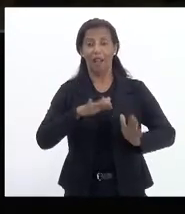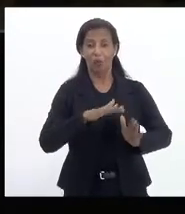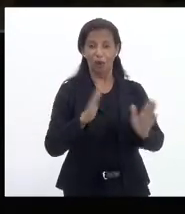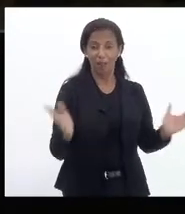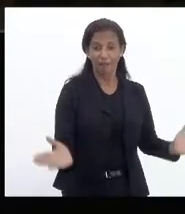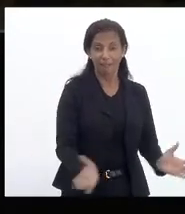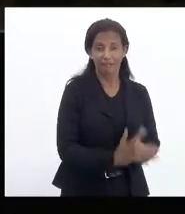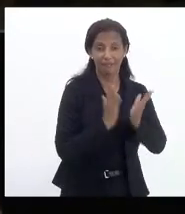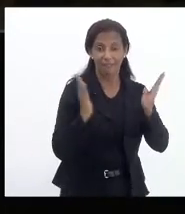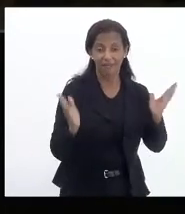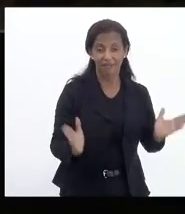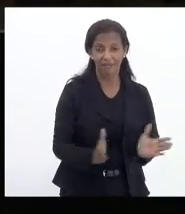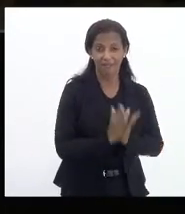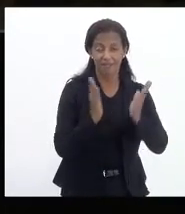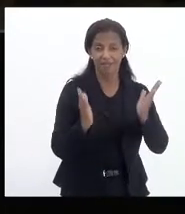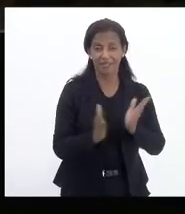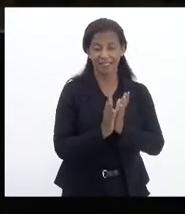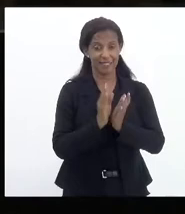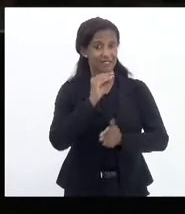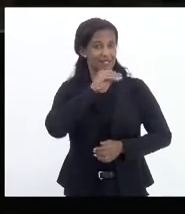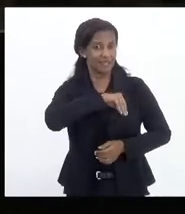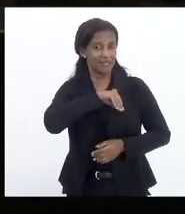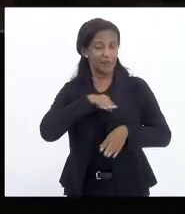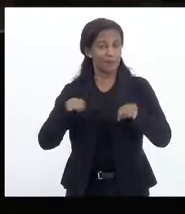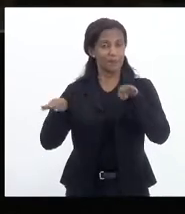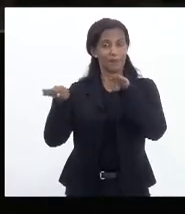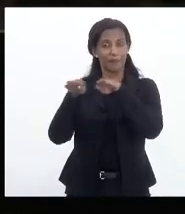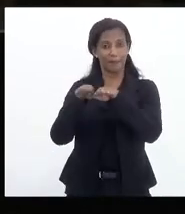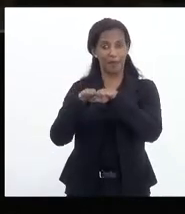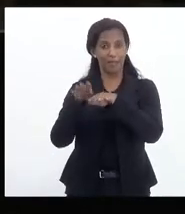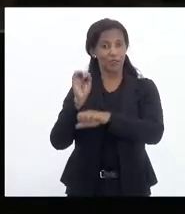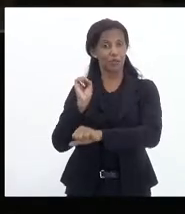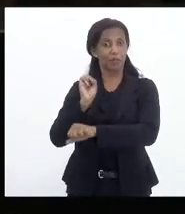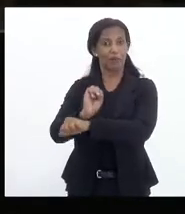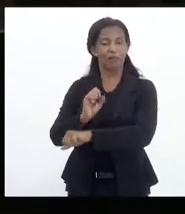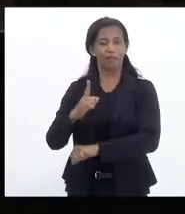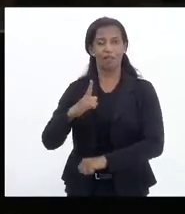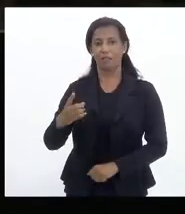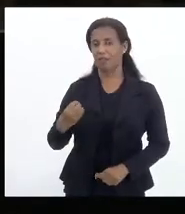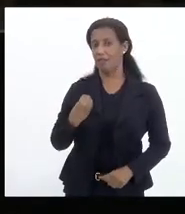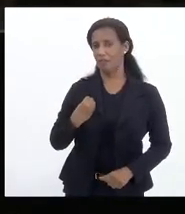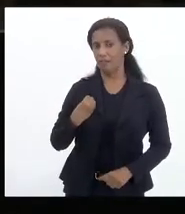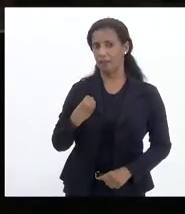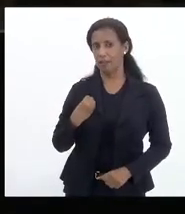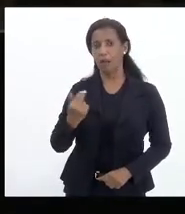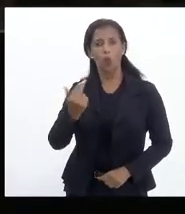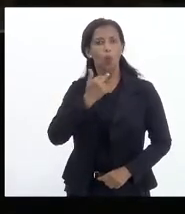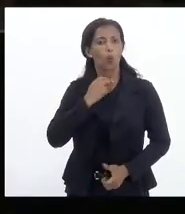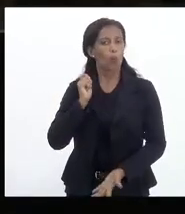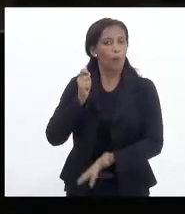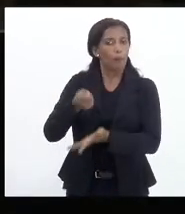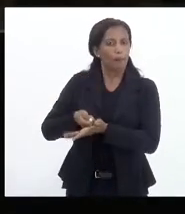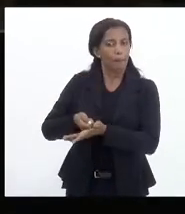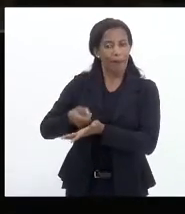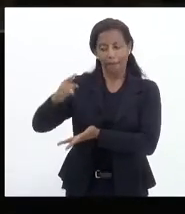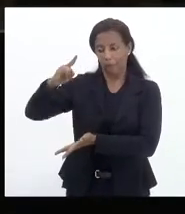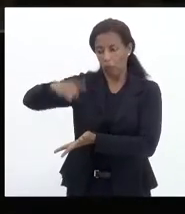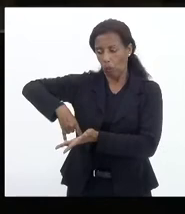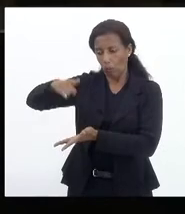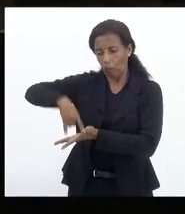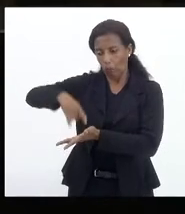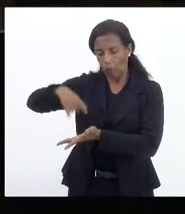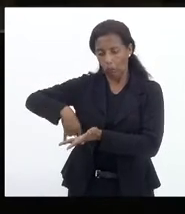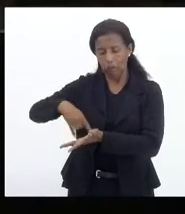miséria a classe média ela deixou de existir mal dá para ela pagar as contas no final do mês